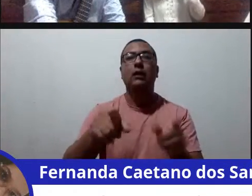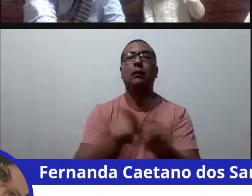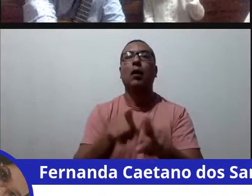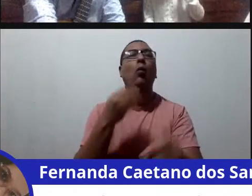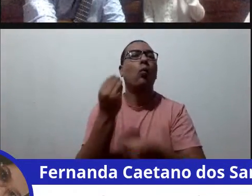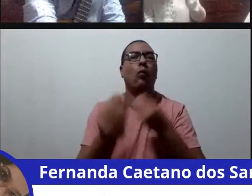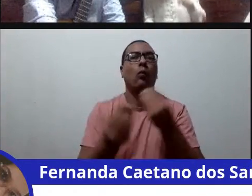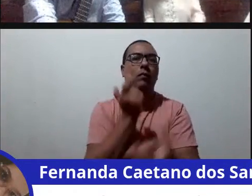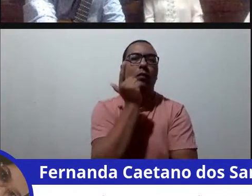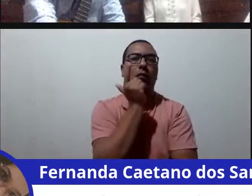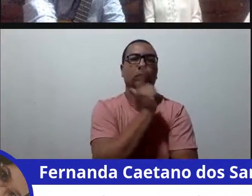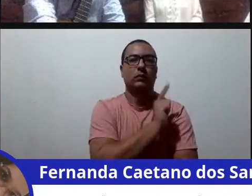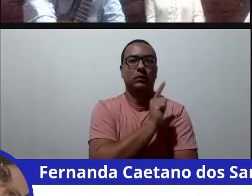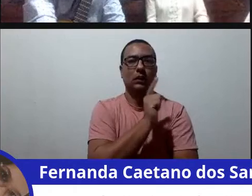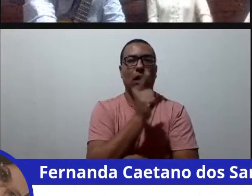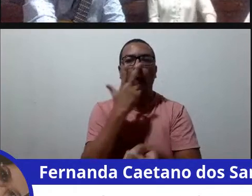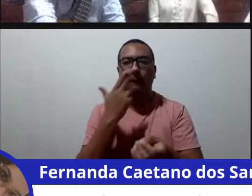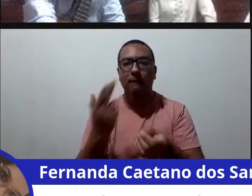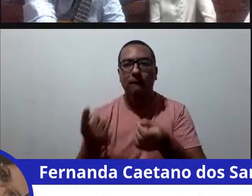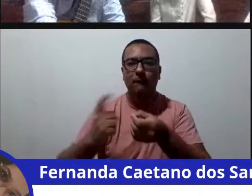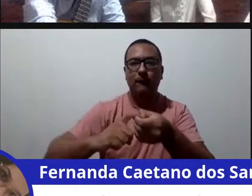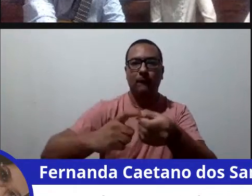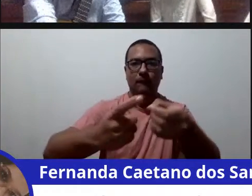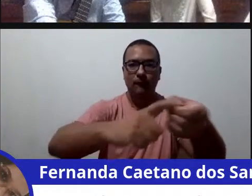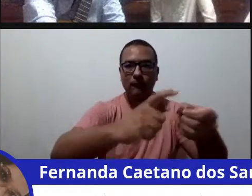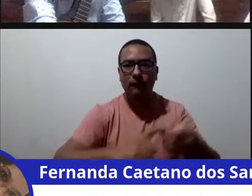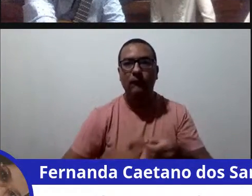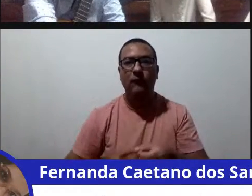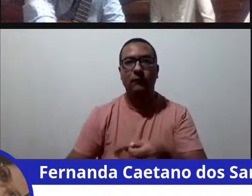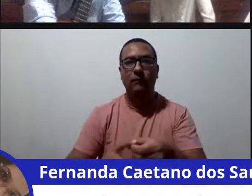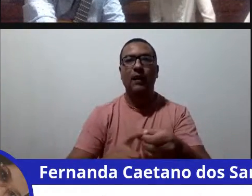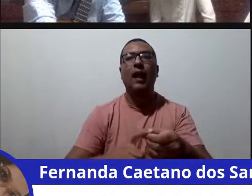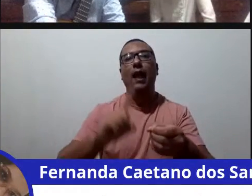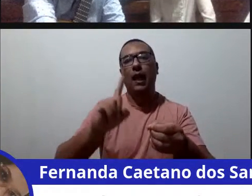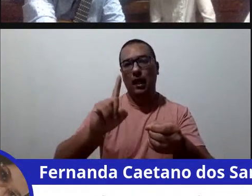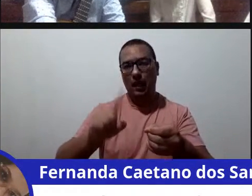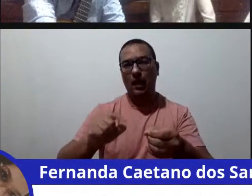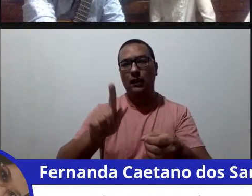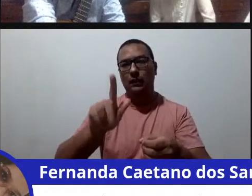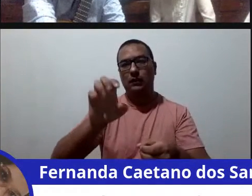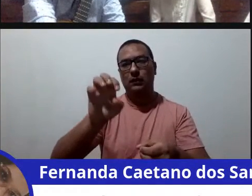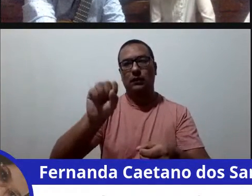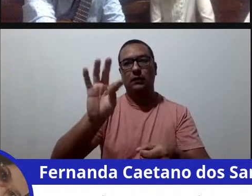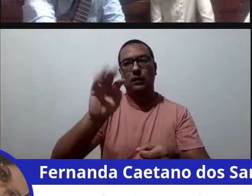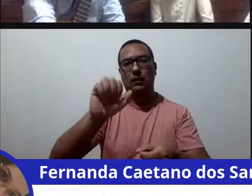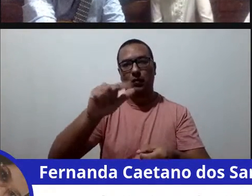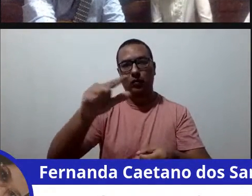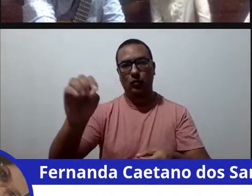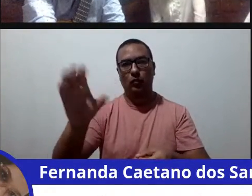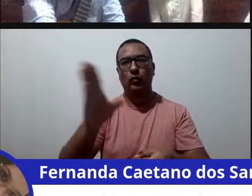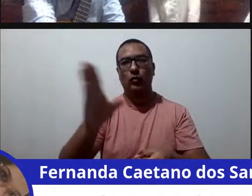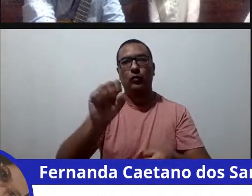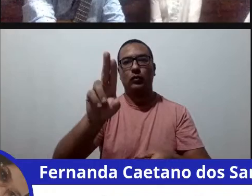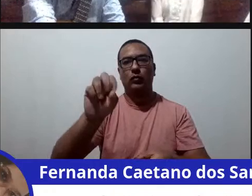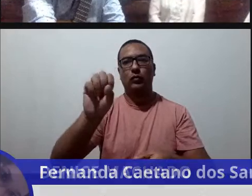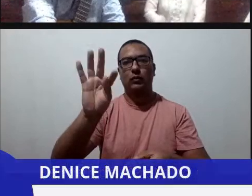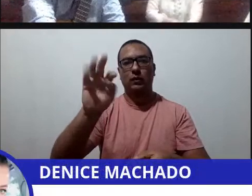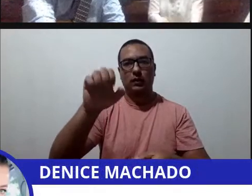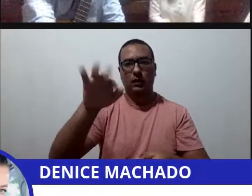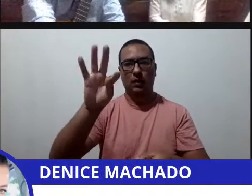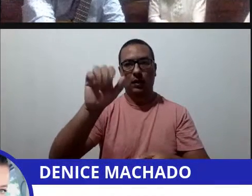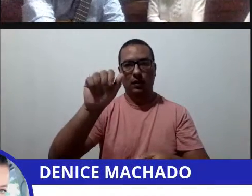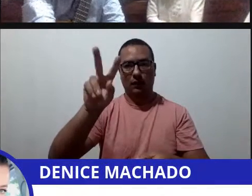consegue integrar num conceito maior que é a gestão sustentável, né? Então, eu falo que as nossas cidades têm que ser hoje